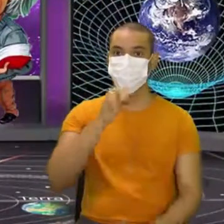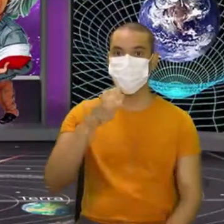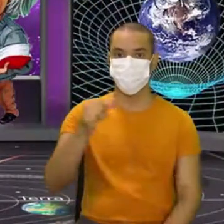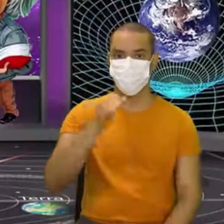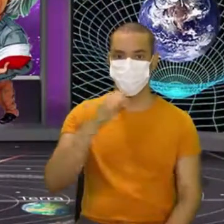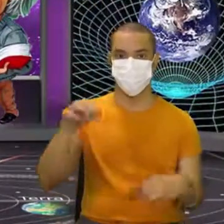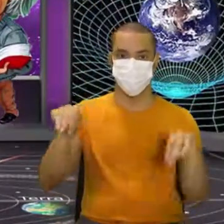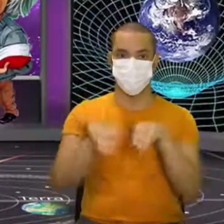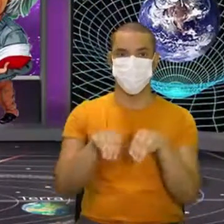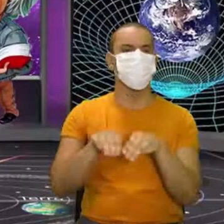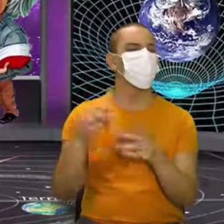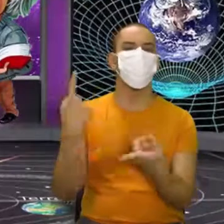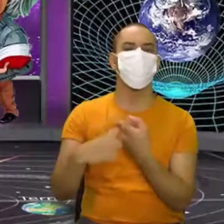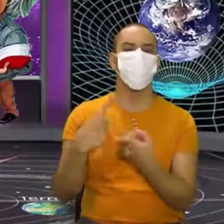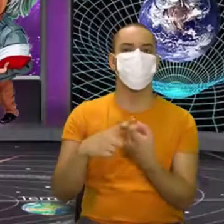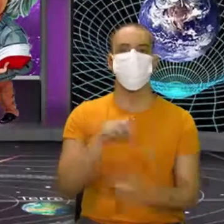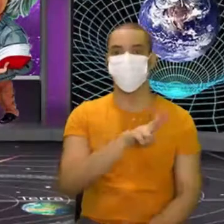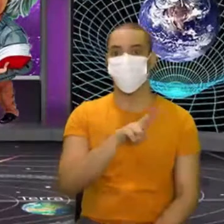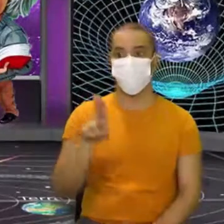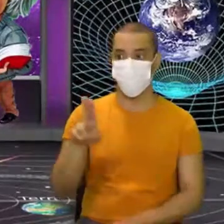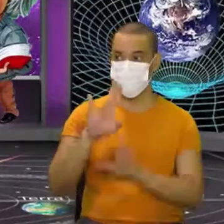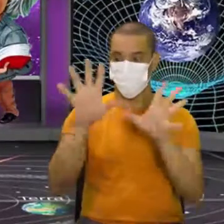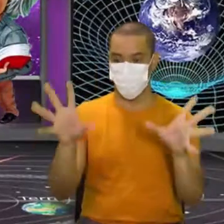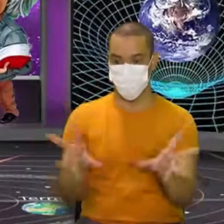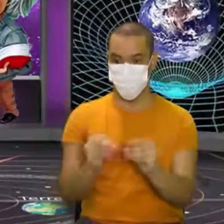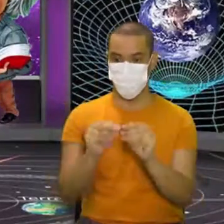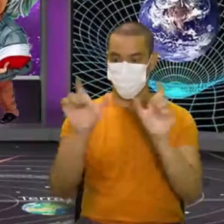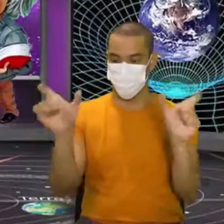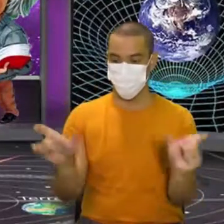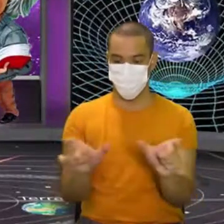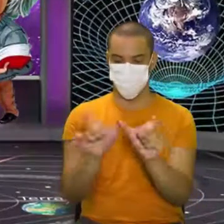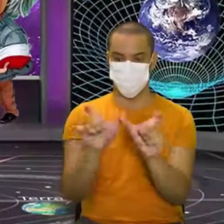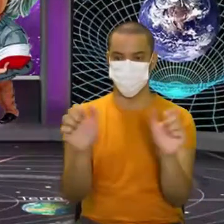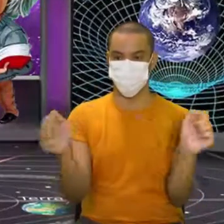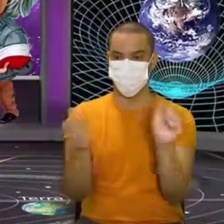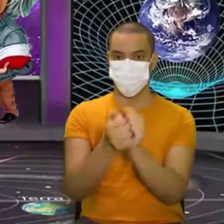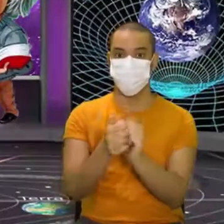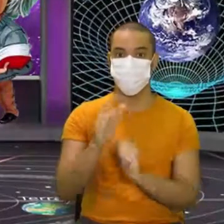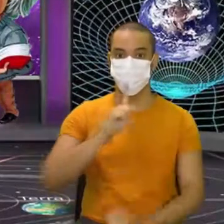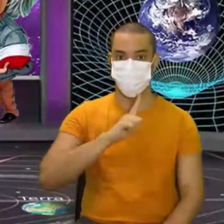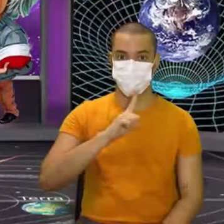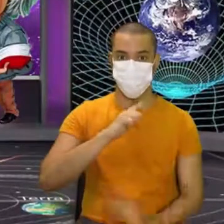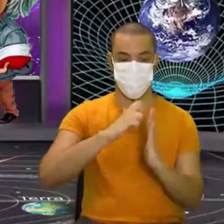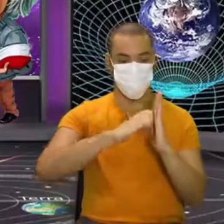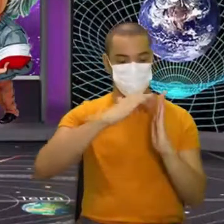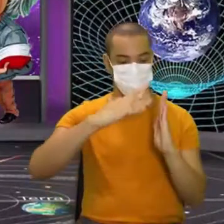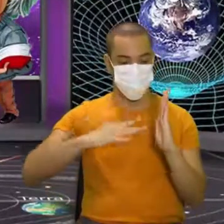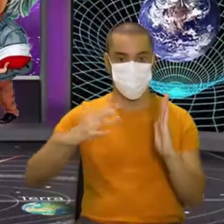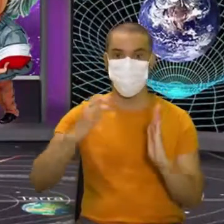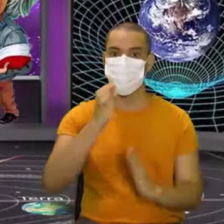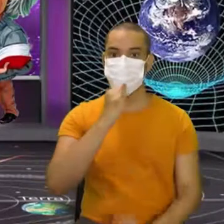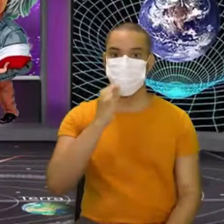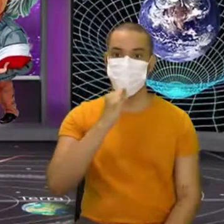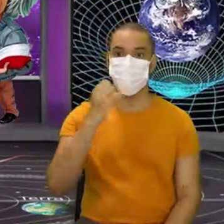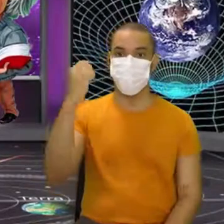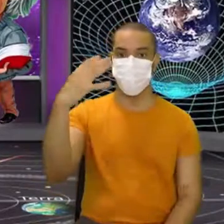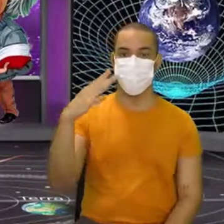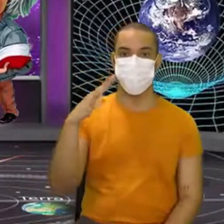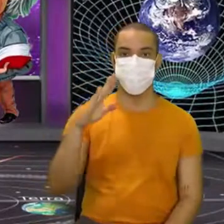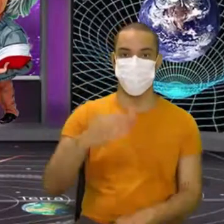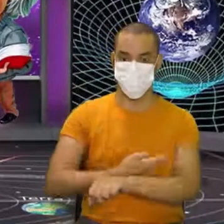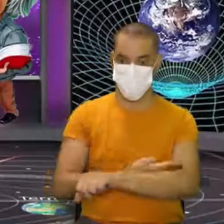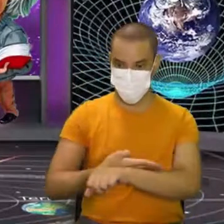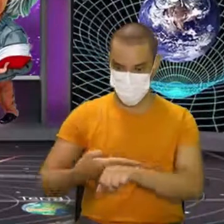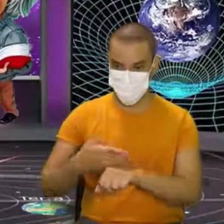Então porque eletromagnetismo viram que os dois estão Associados uma onda eletromagnética é a luz luz branca né